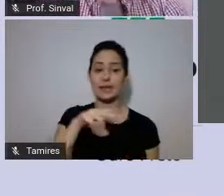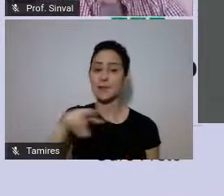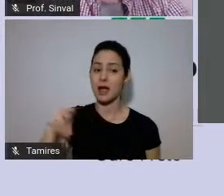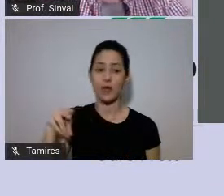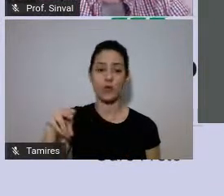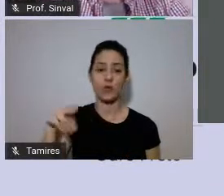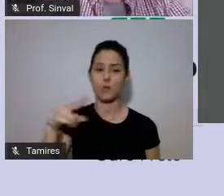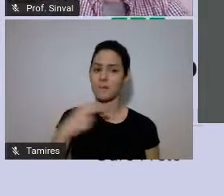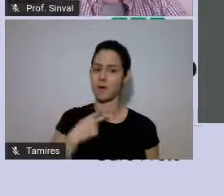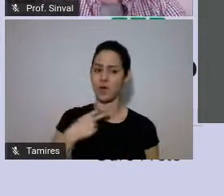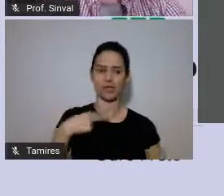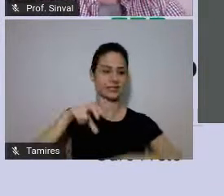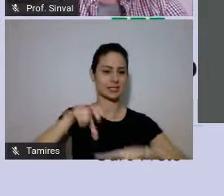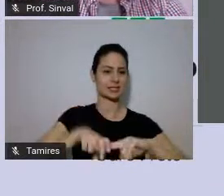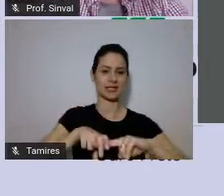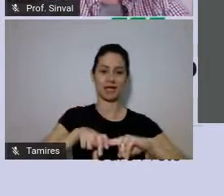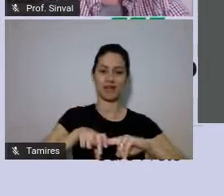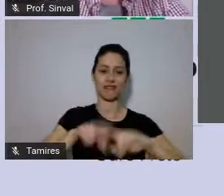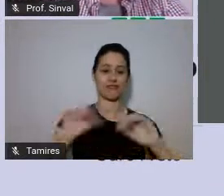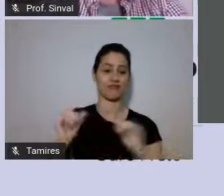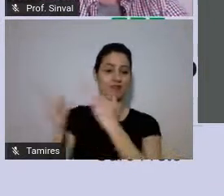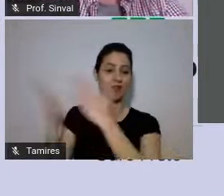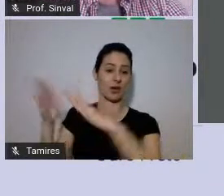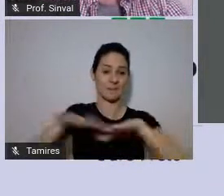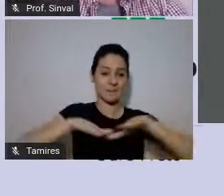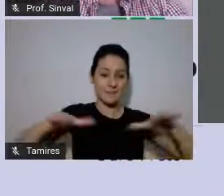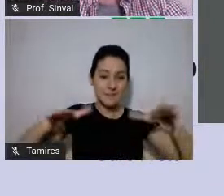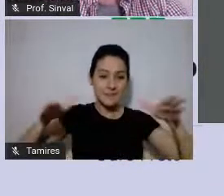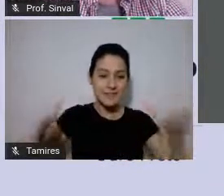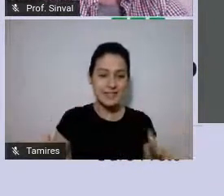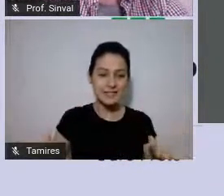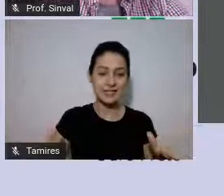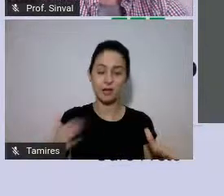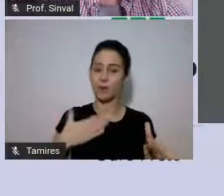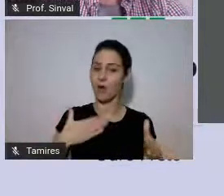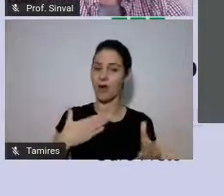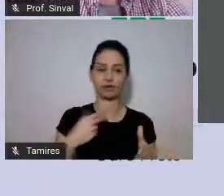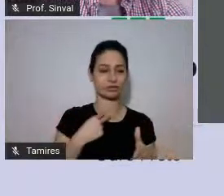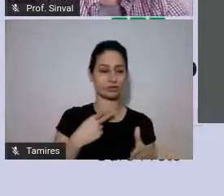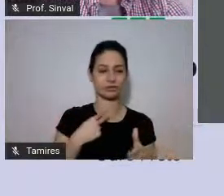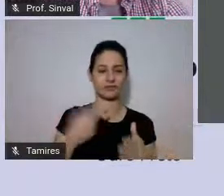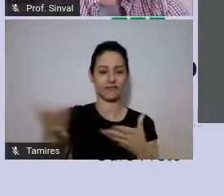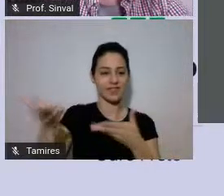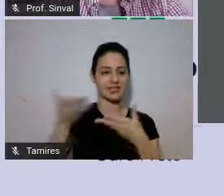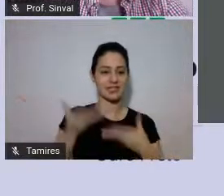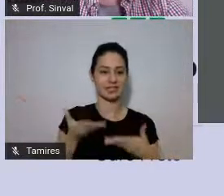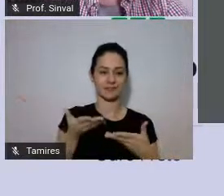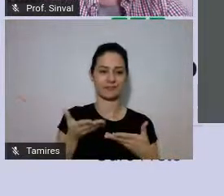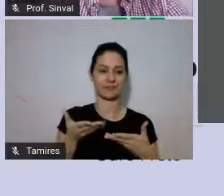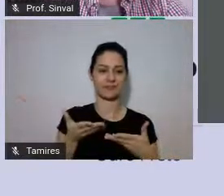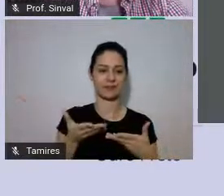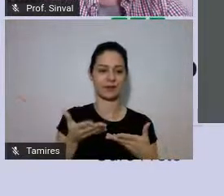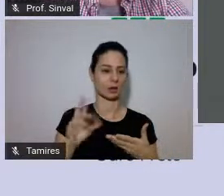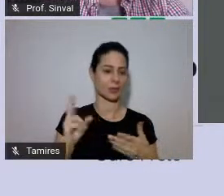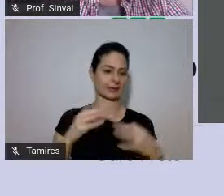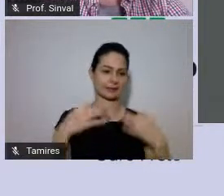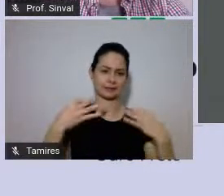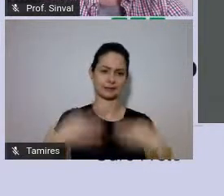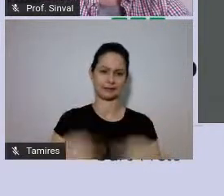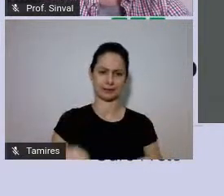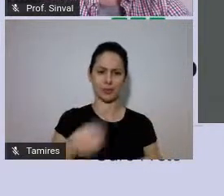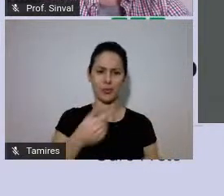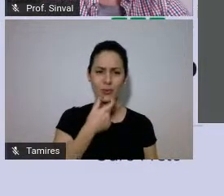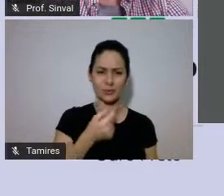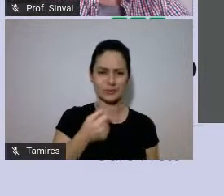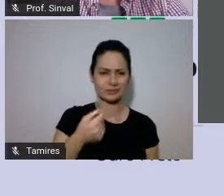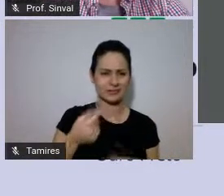não sentavam à mesa. Elas comiam fora da mesa, quando se recebia uma visita. Então não era decente que